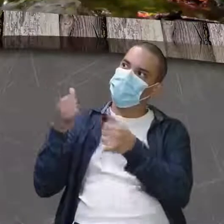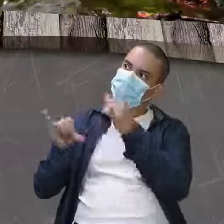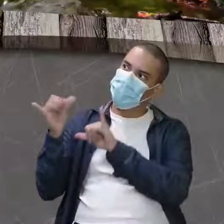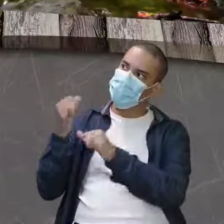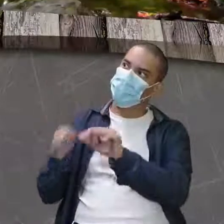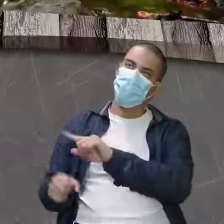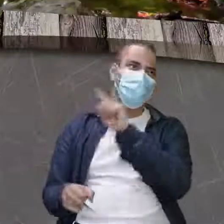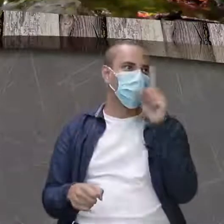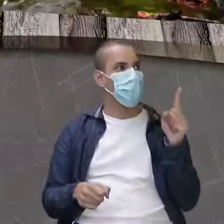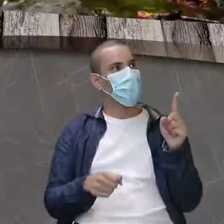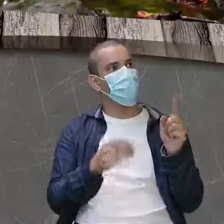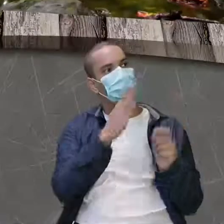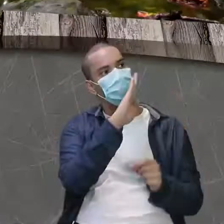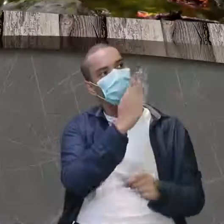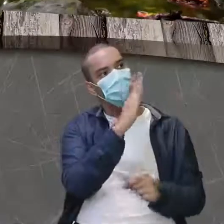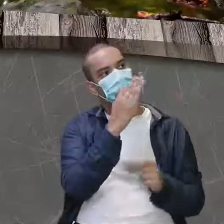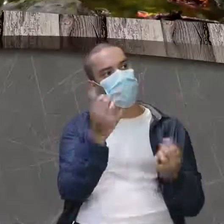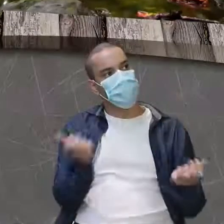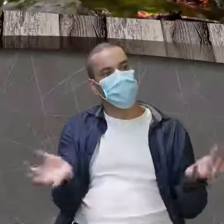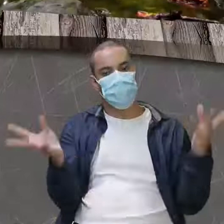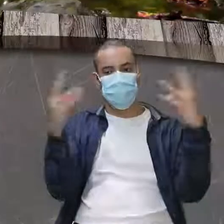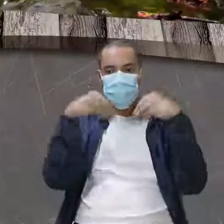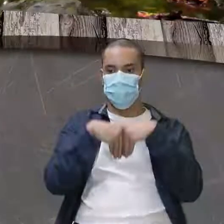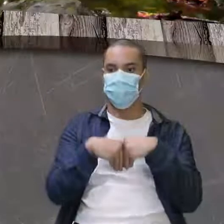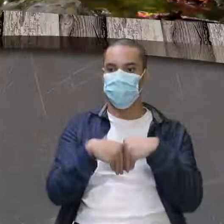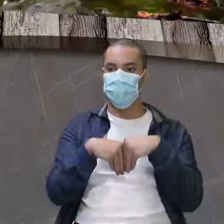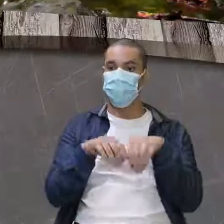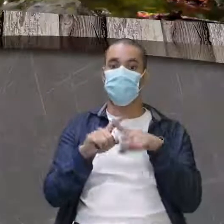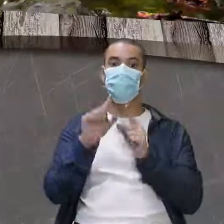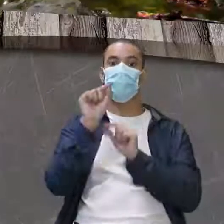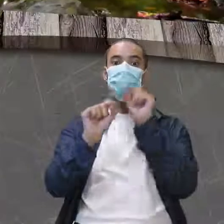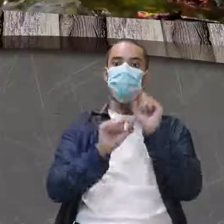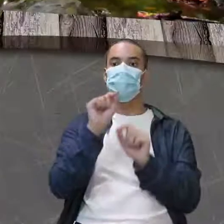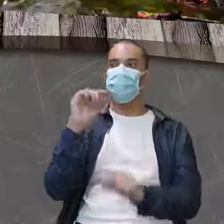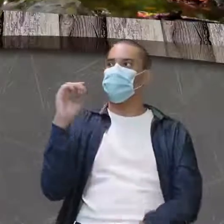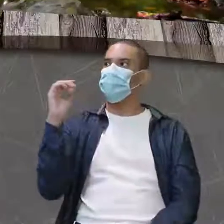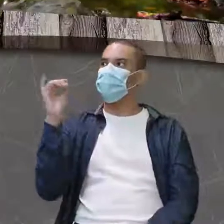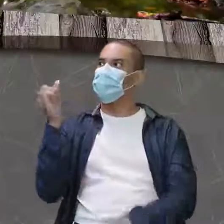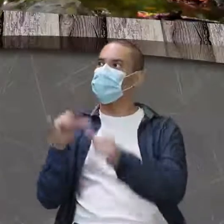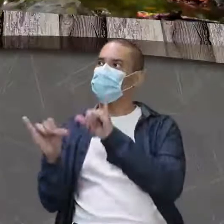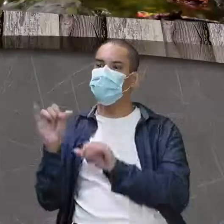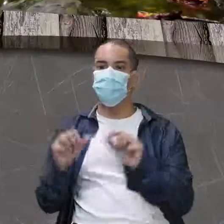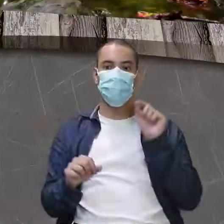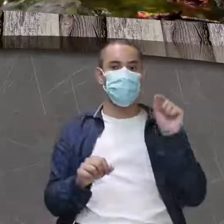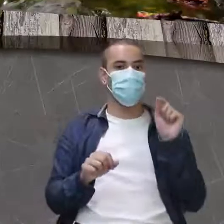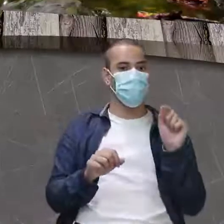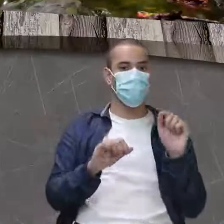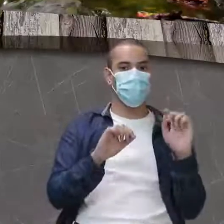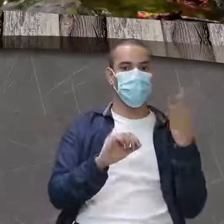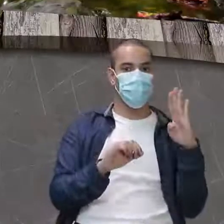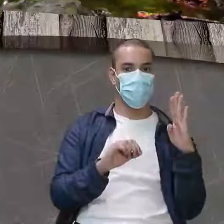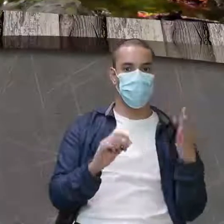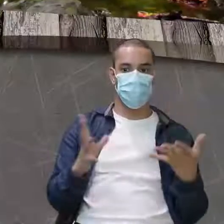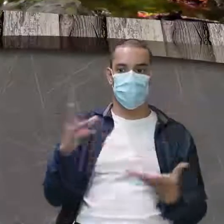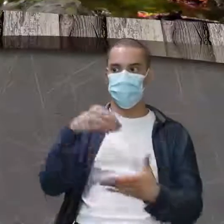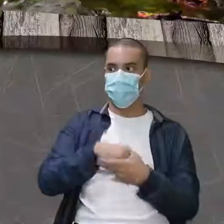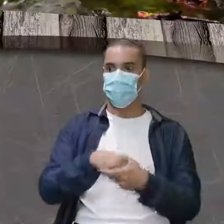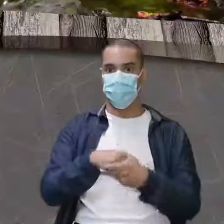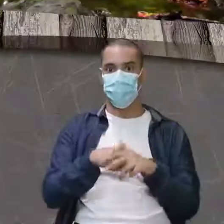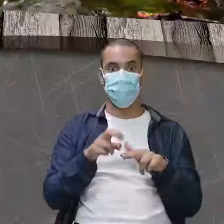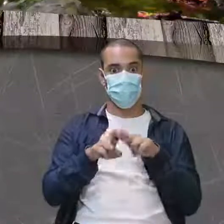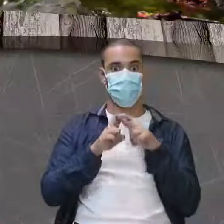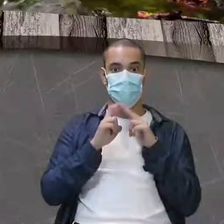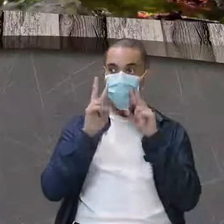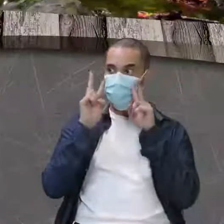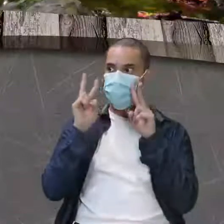está envolvendo biologia. Mas o que da química, o que da biologia? Isso tem que vir na sua mente, você tem que